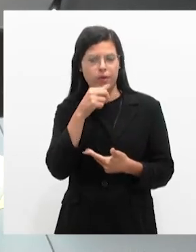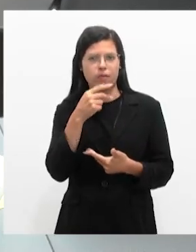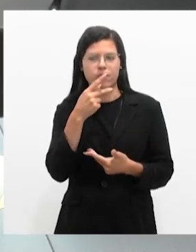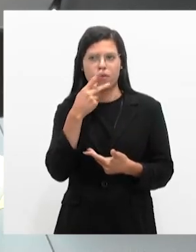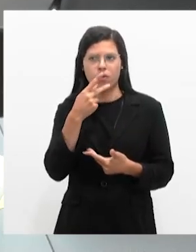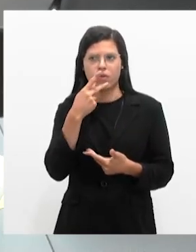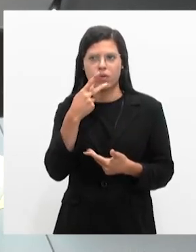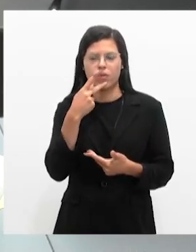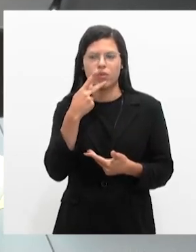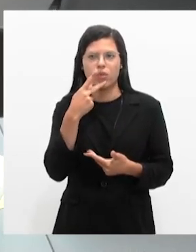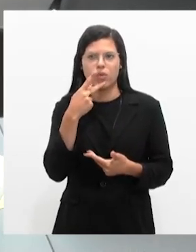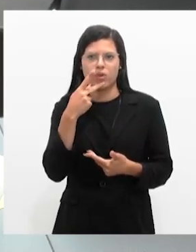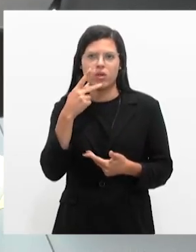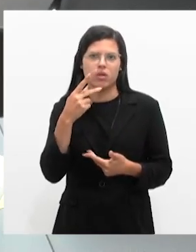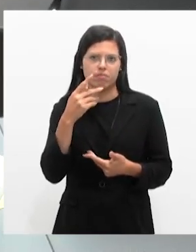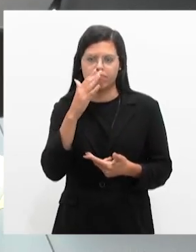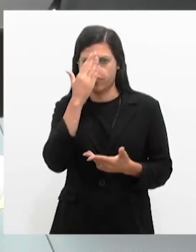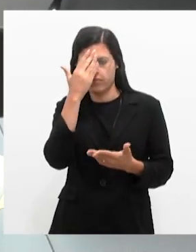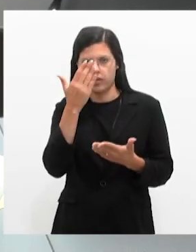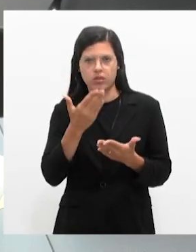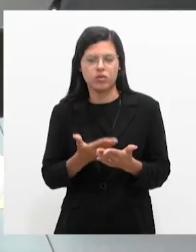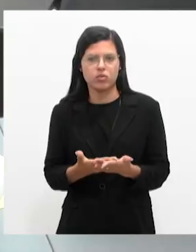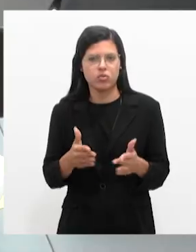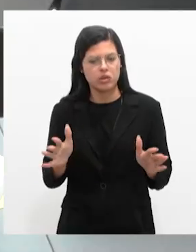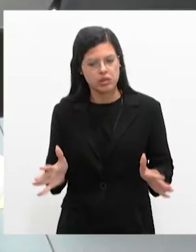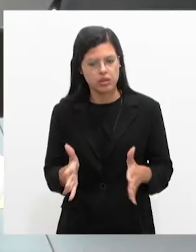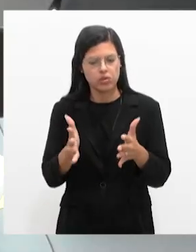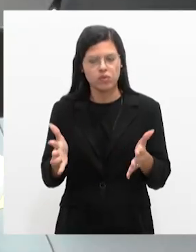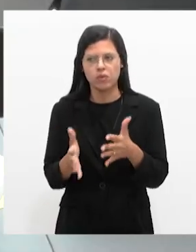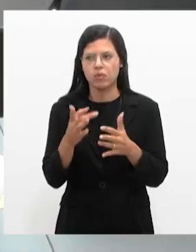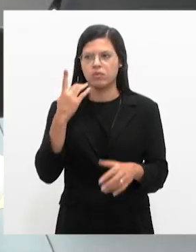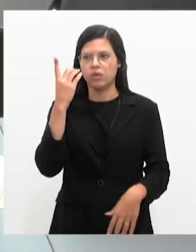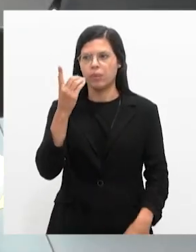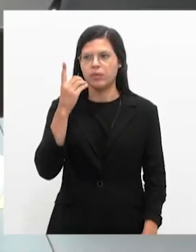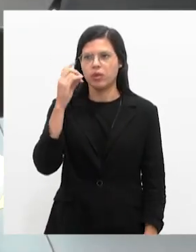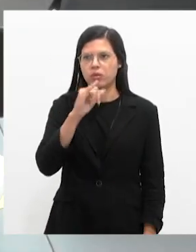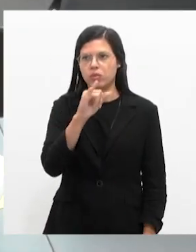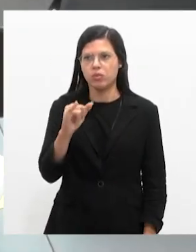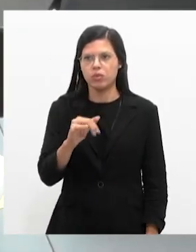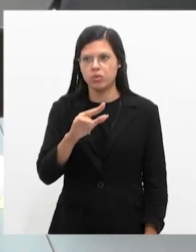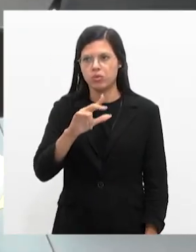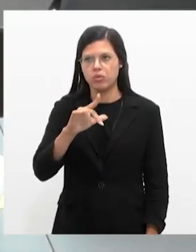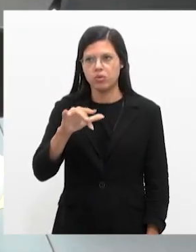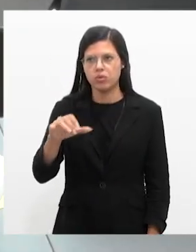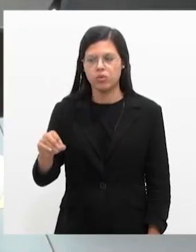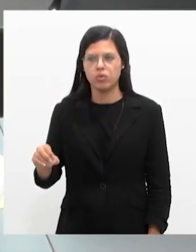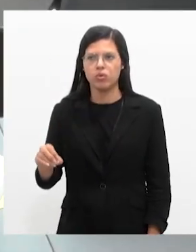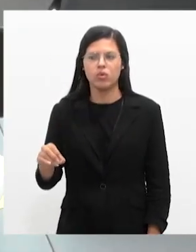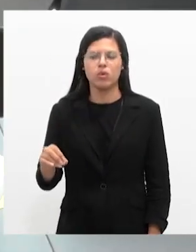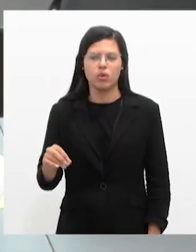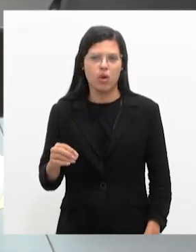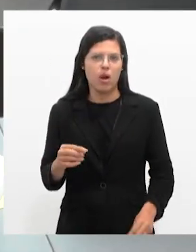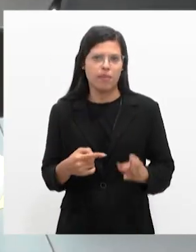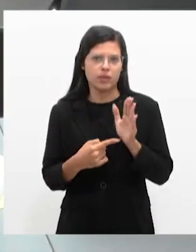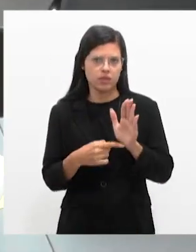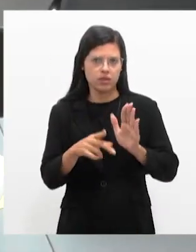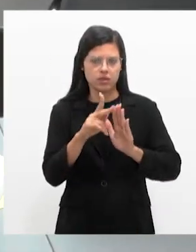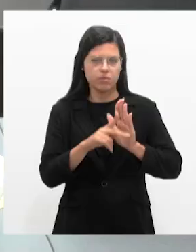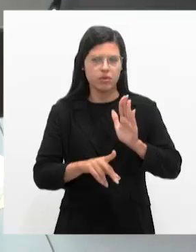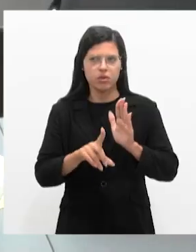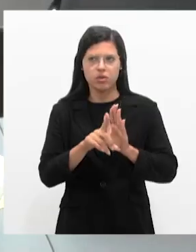ensejou, inspirou o deputado Júlio a apresentar esse projeto de lei, foi a dificuldade